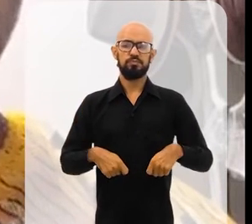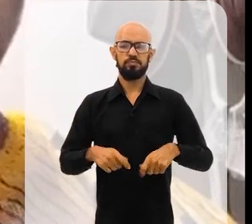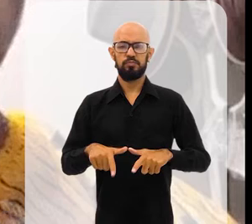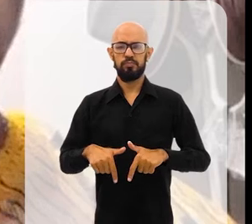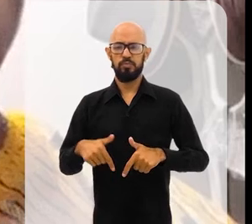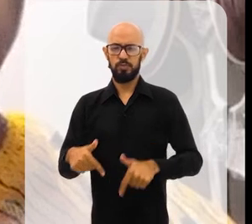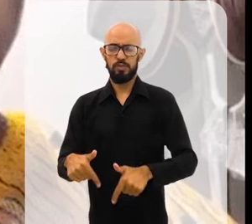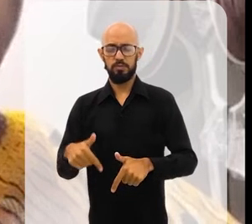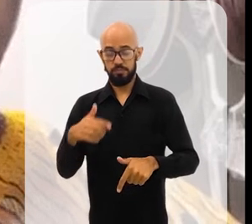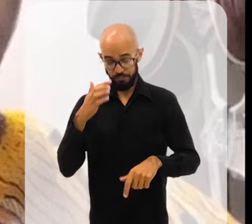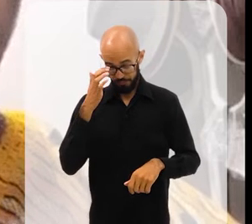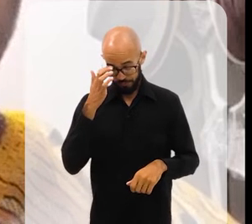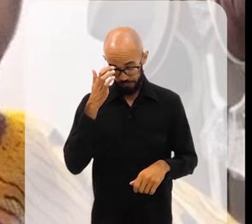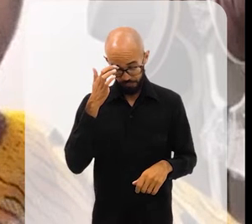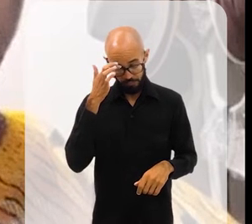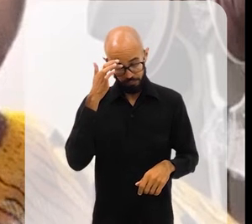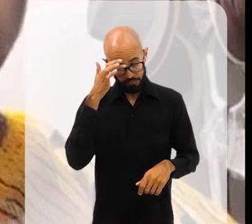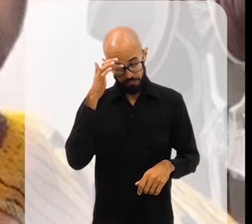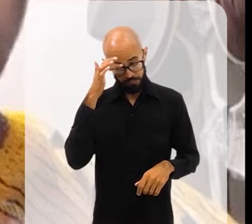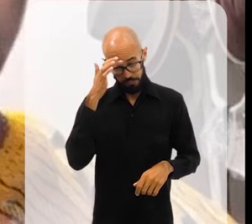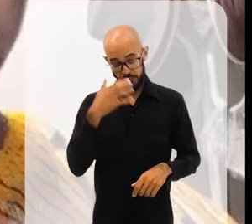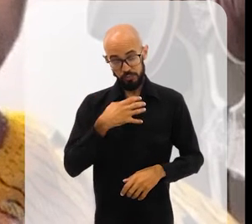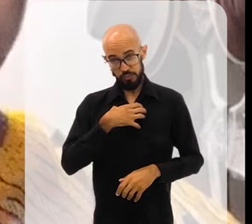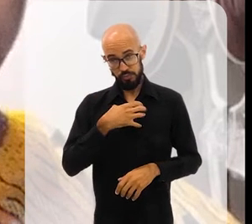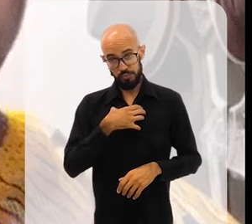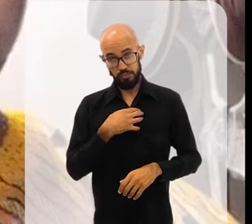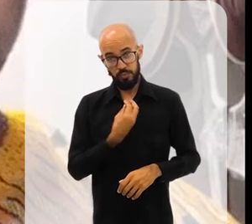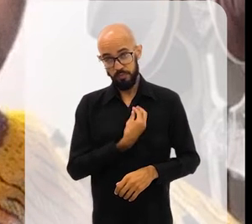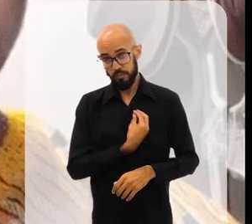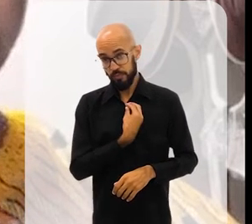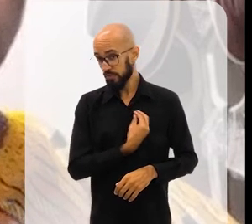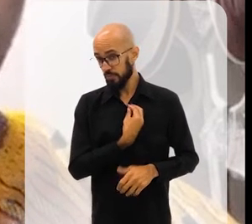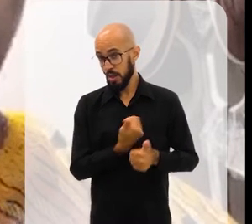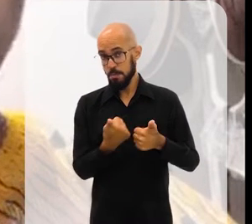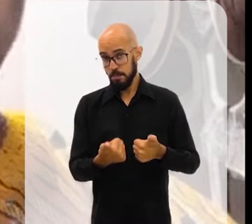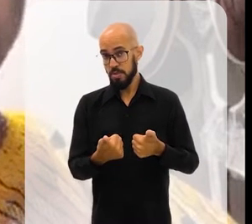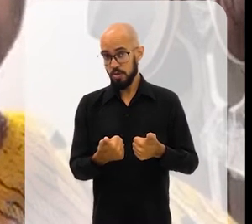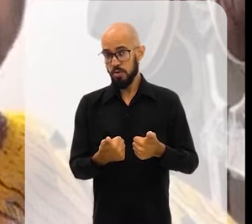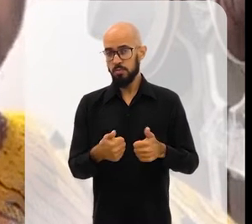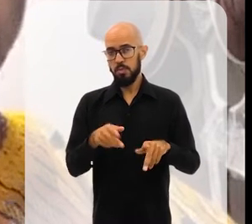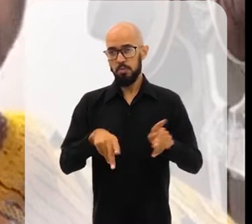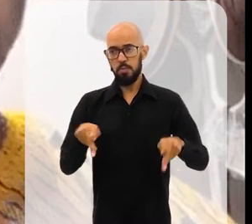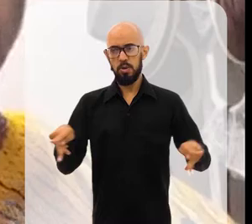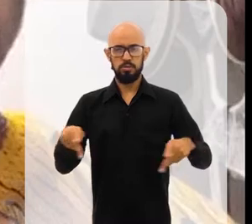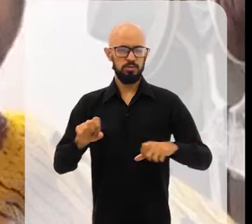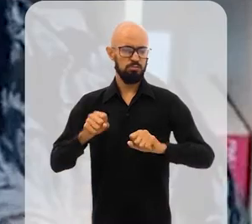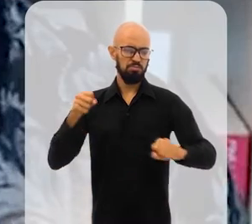possibilidades, de mais ações de bem-estar para uma população enorme. Né?